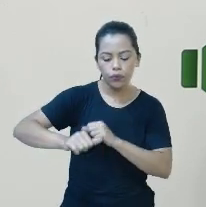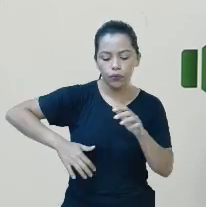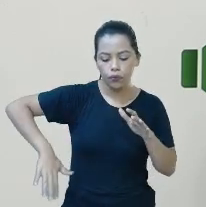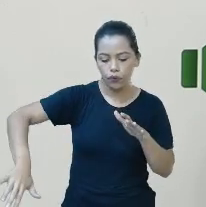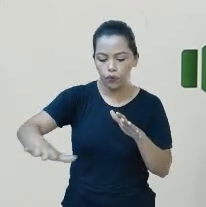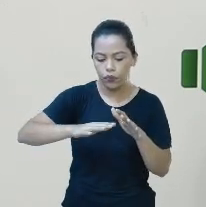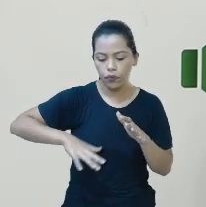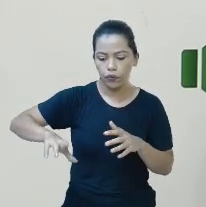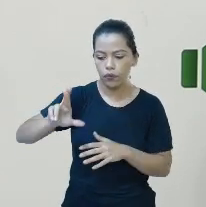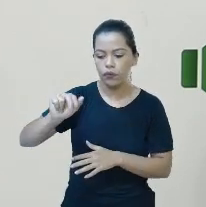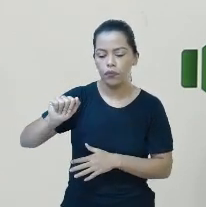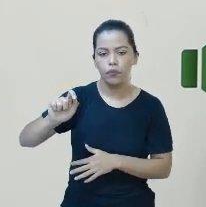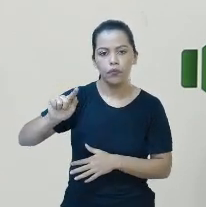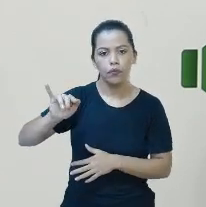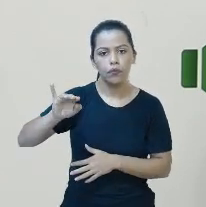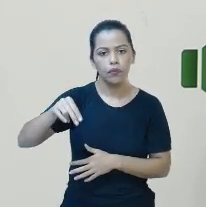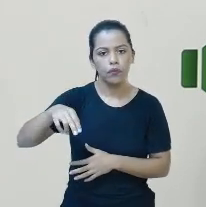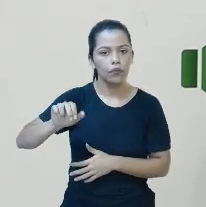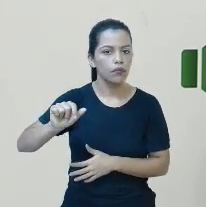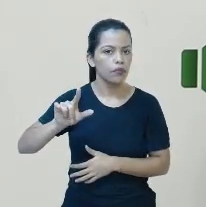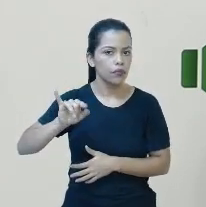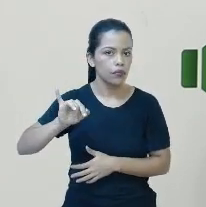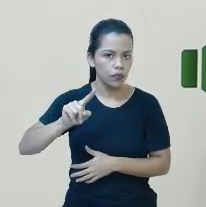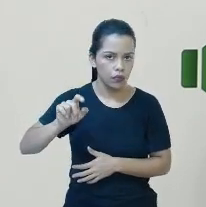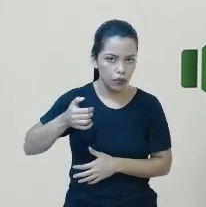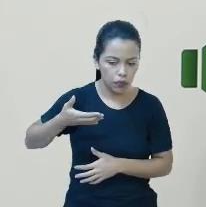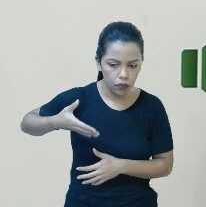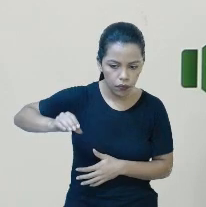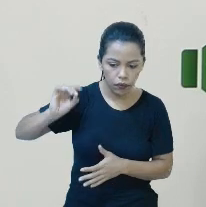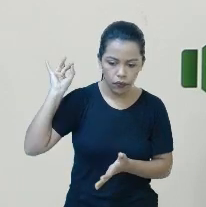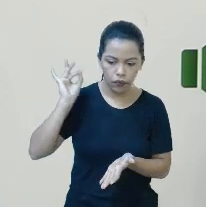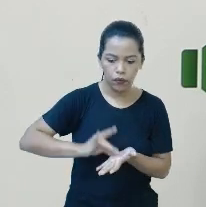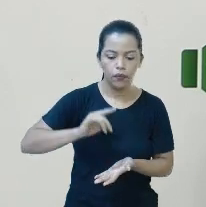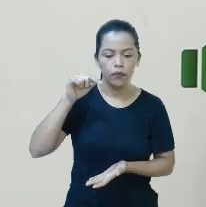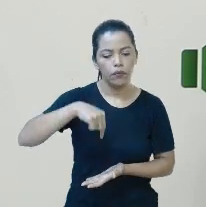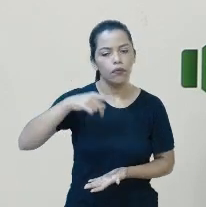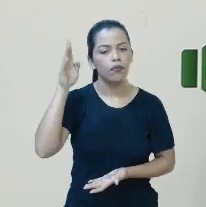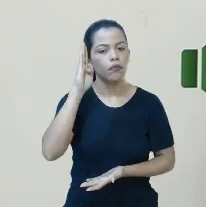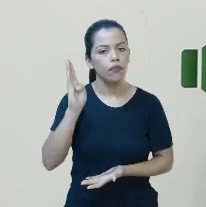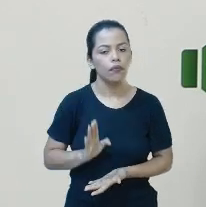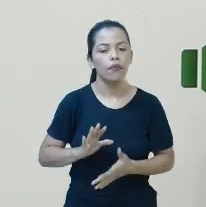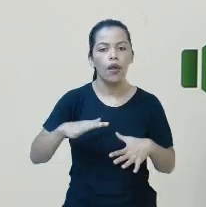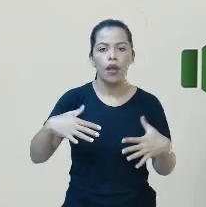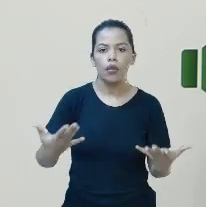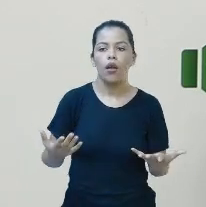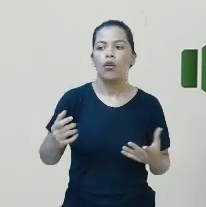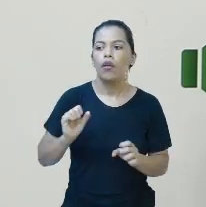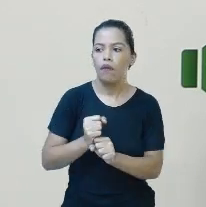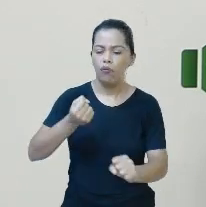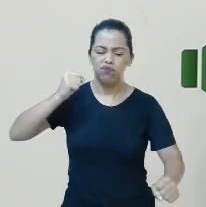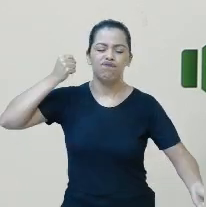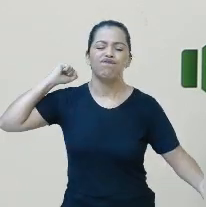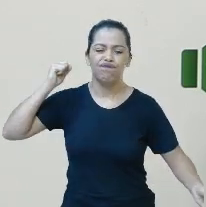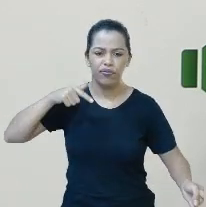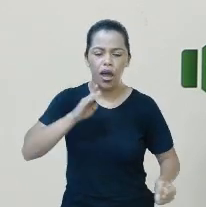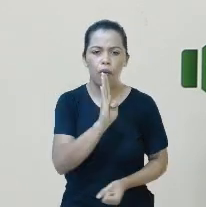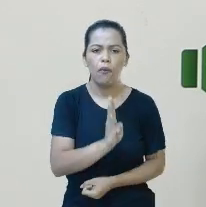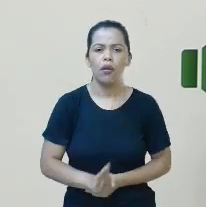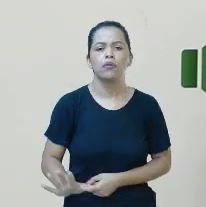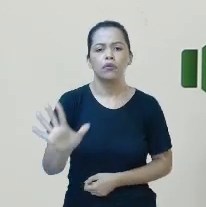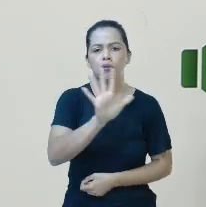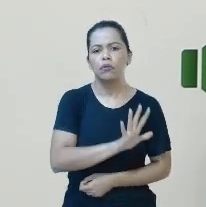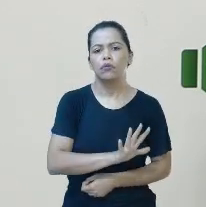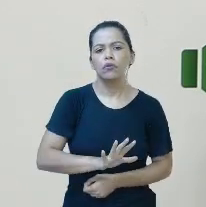regionalização oficial do Brasil. Veja só, a grande extensão territorial do